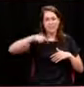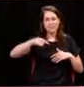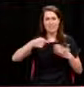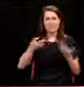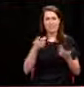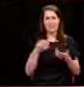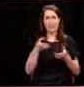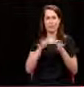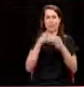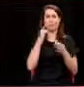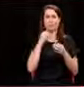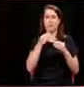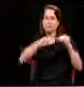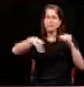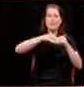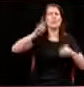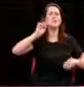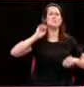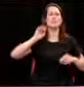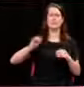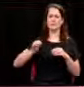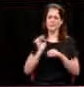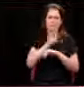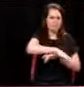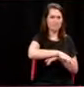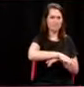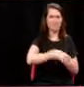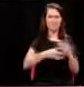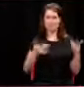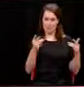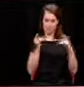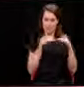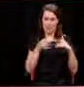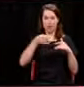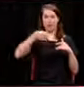90 minutos. Um grande abraço para a plateia e